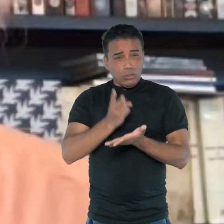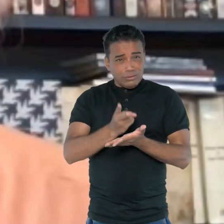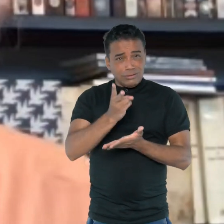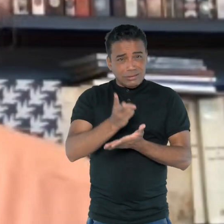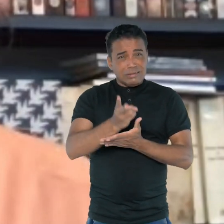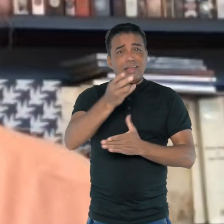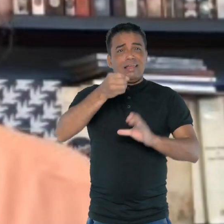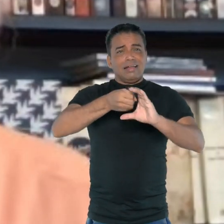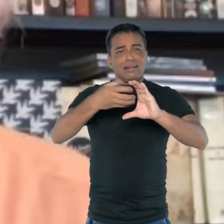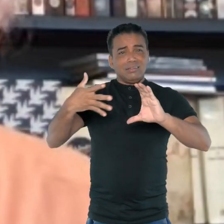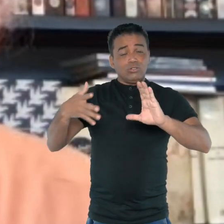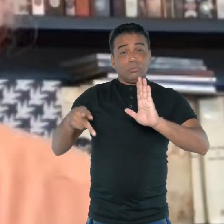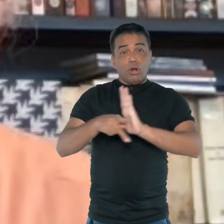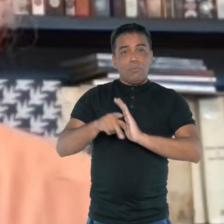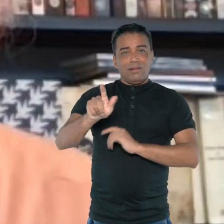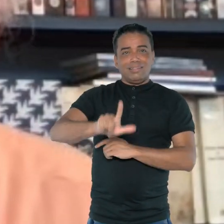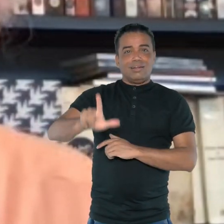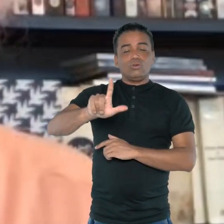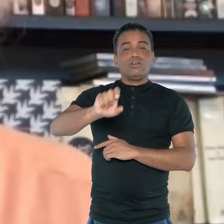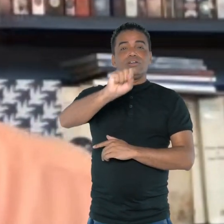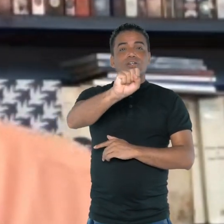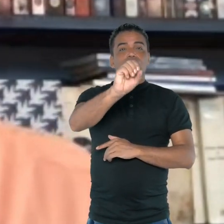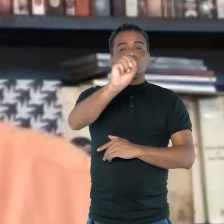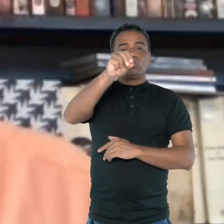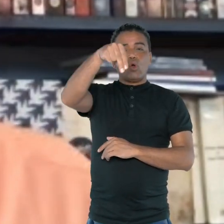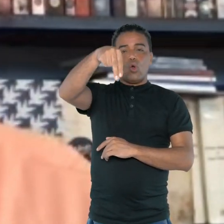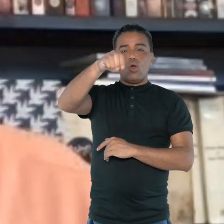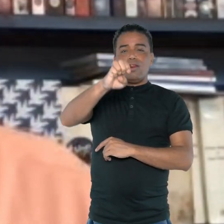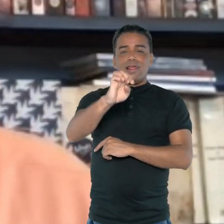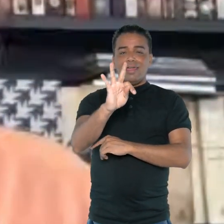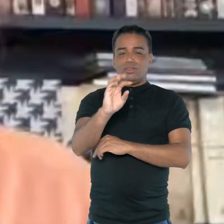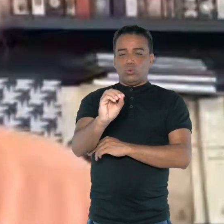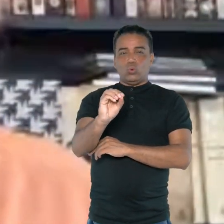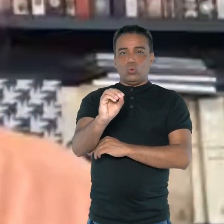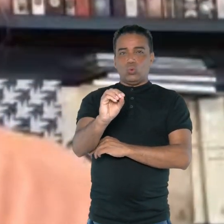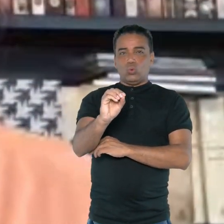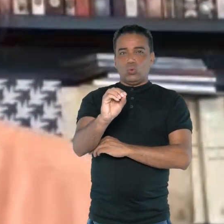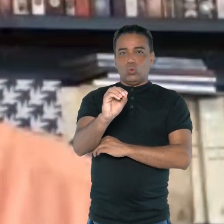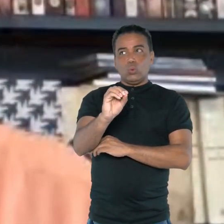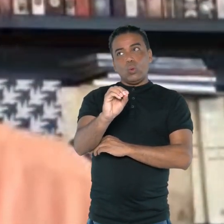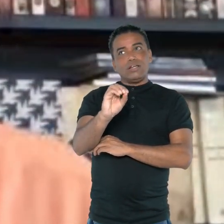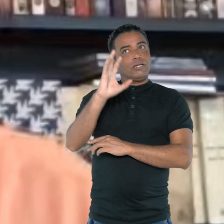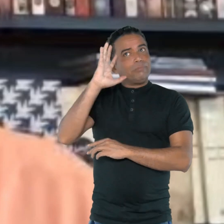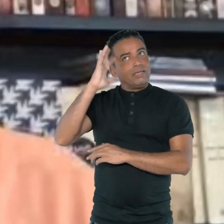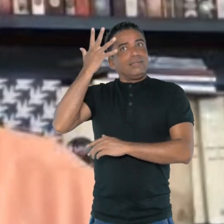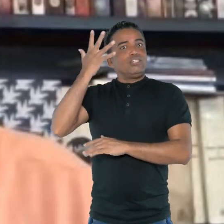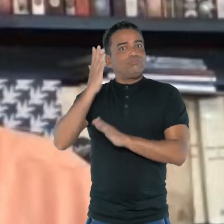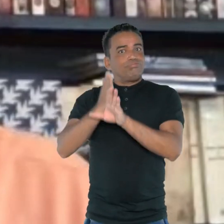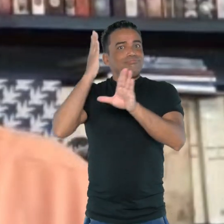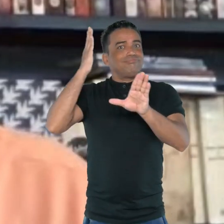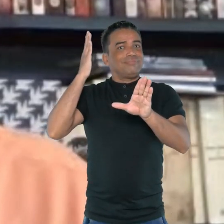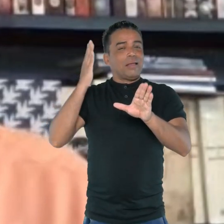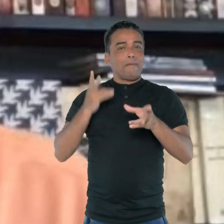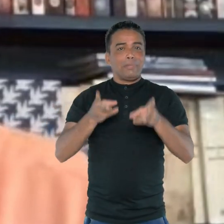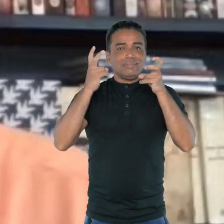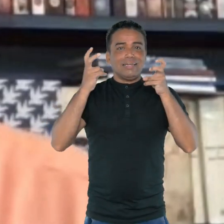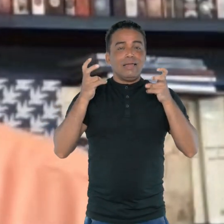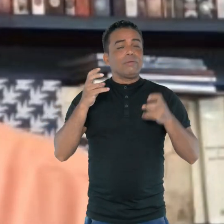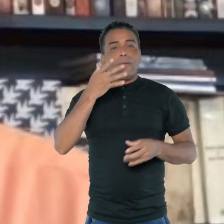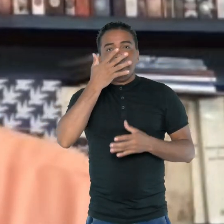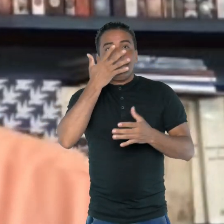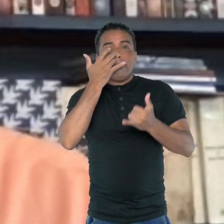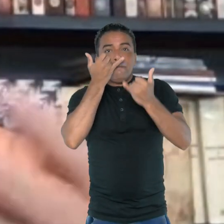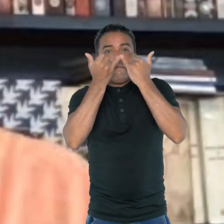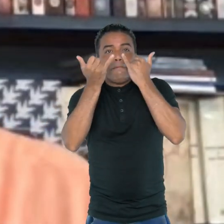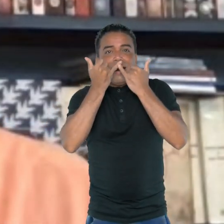constante na nossa literatura é o soneto. E, de repente, você se depara com a situação de que parece que o que